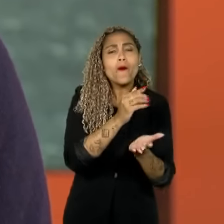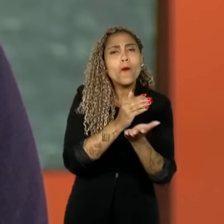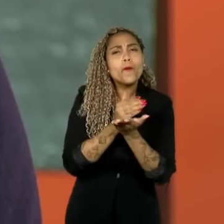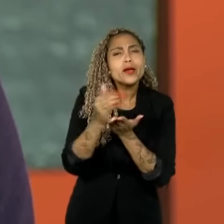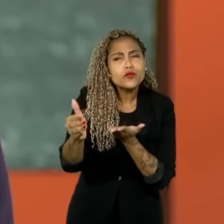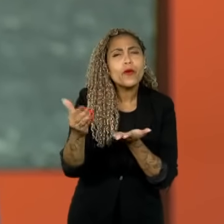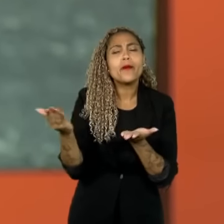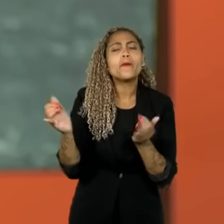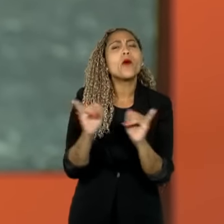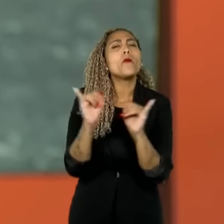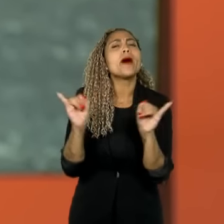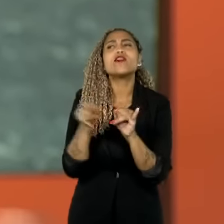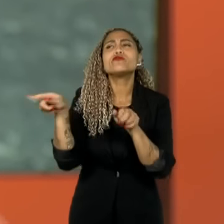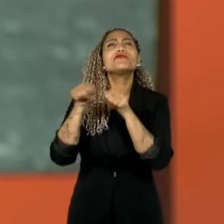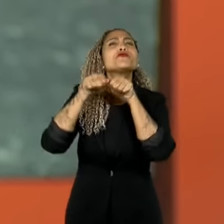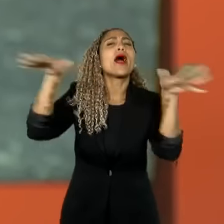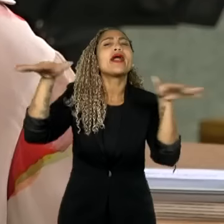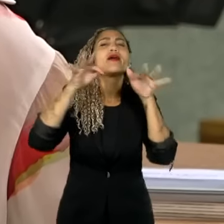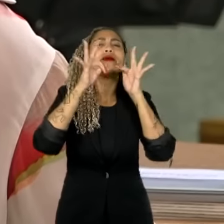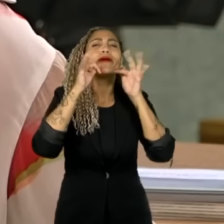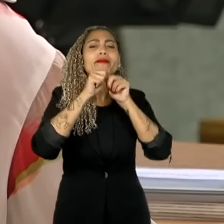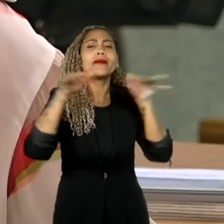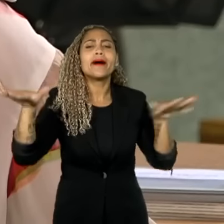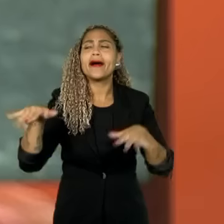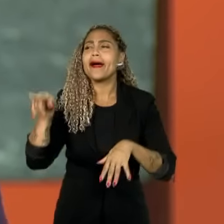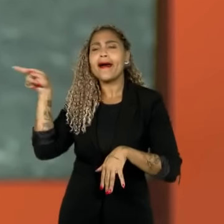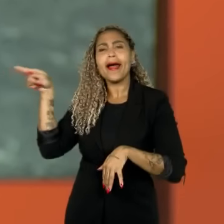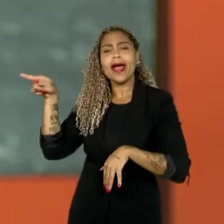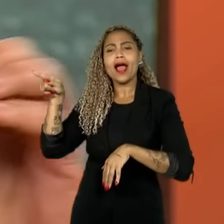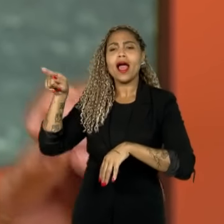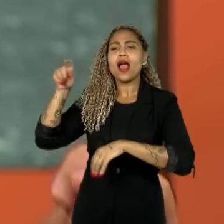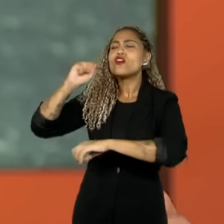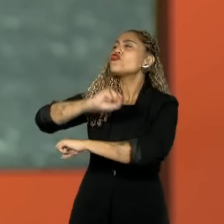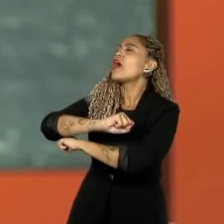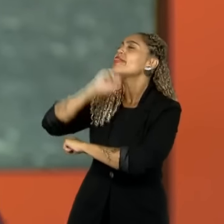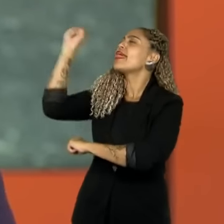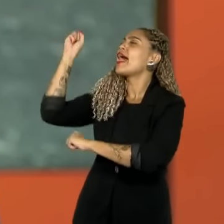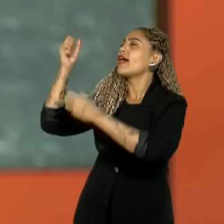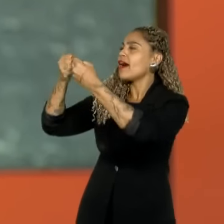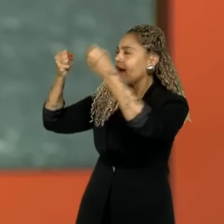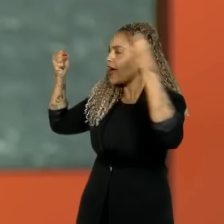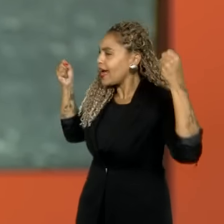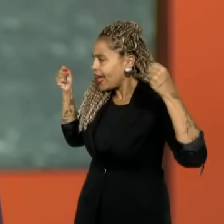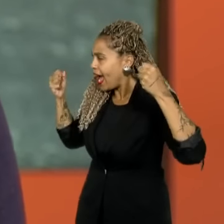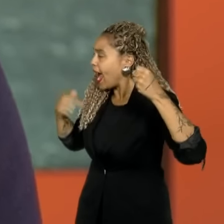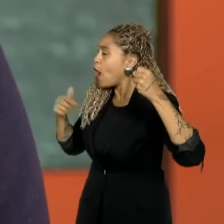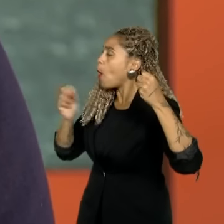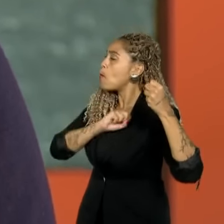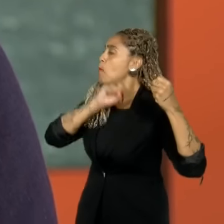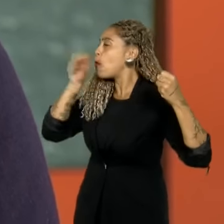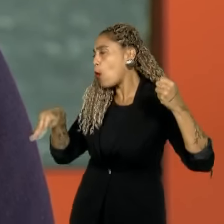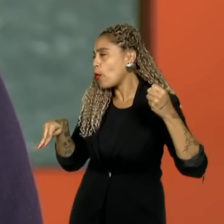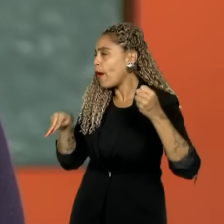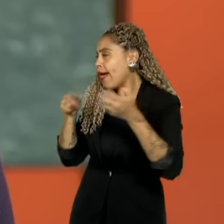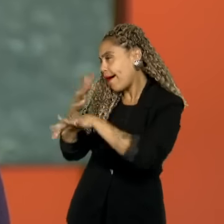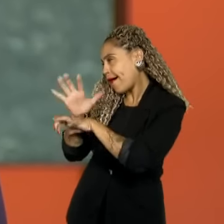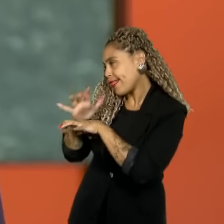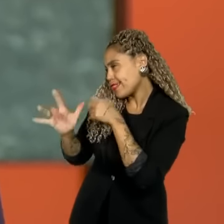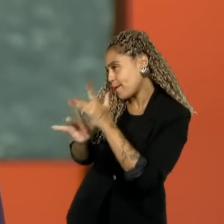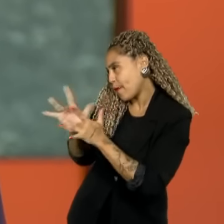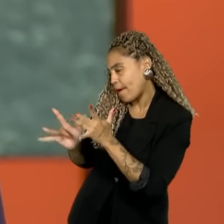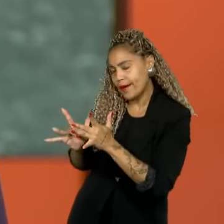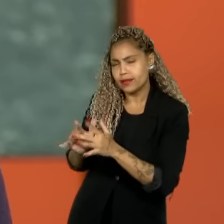bobagens, né? Como, ah, Clara, abre a janela para eu entrar, pular, e a gente namora. E o irmão da Clara